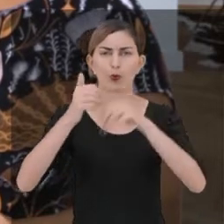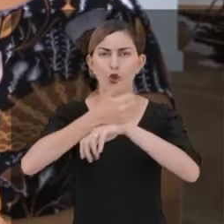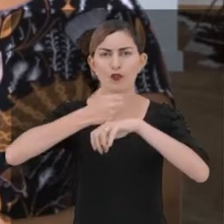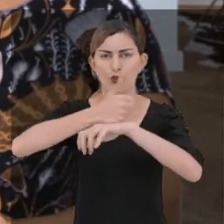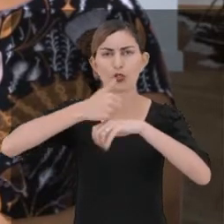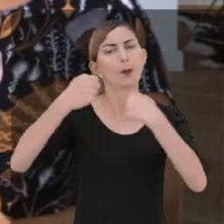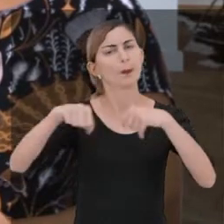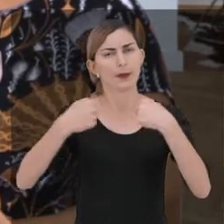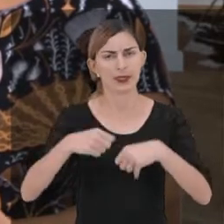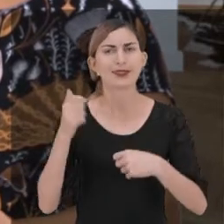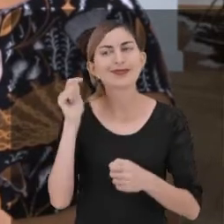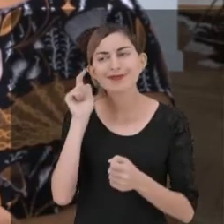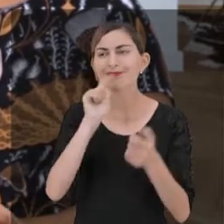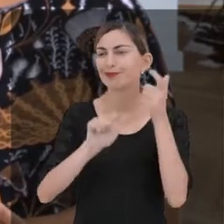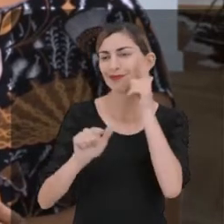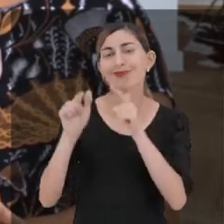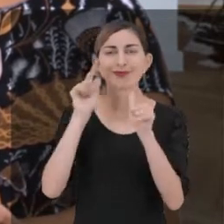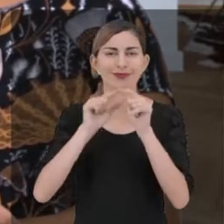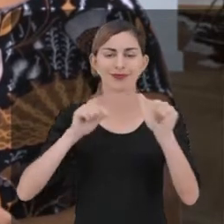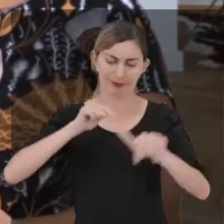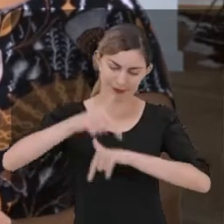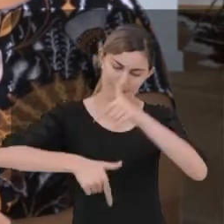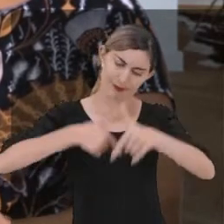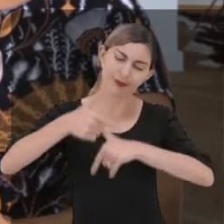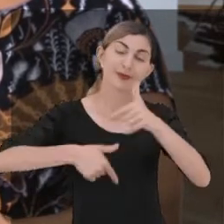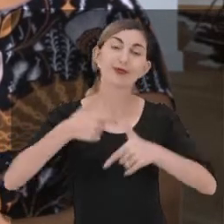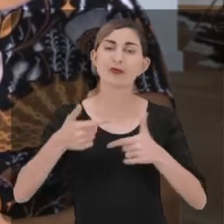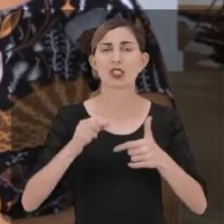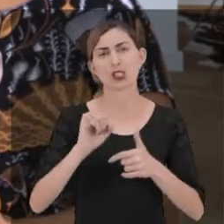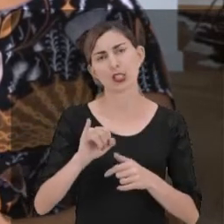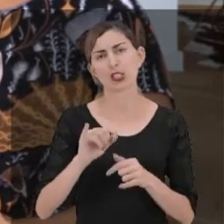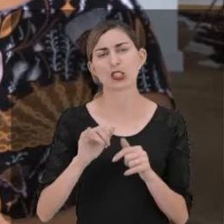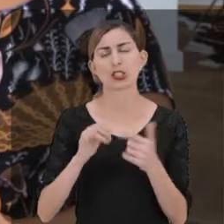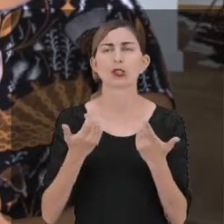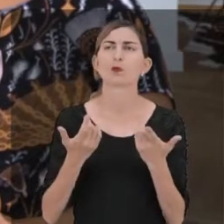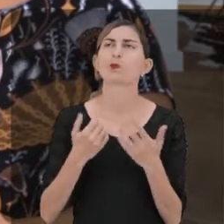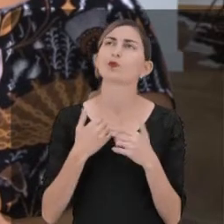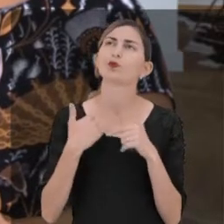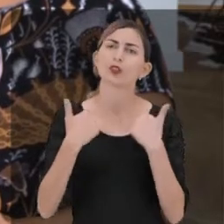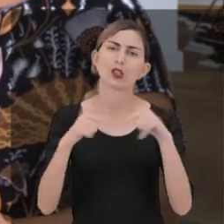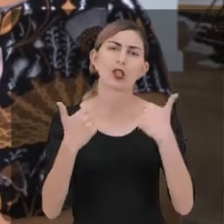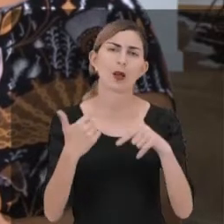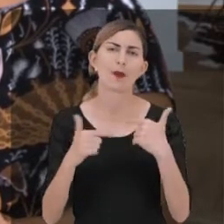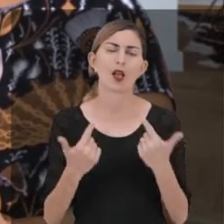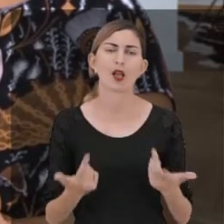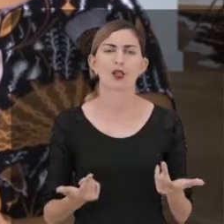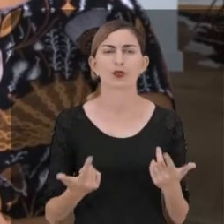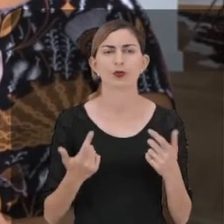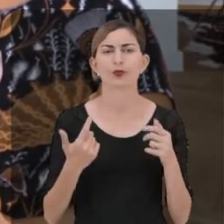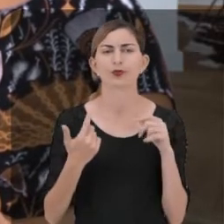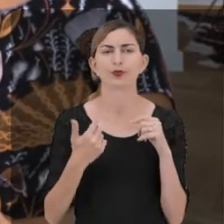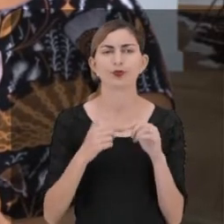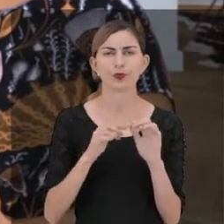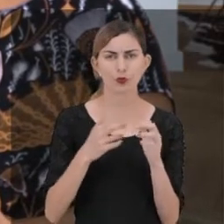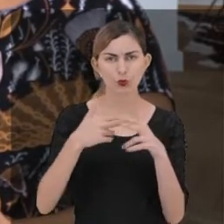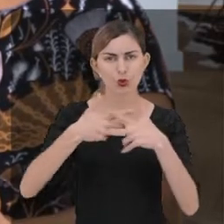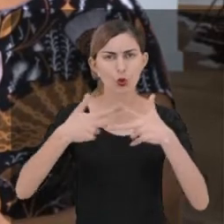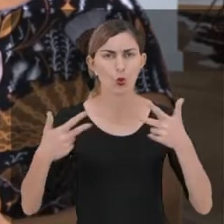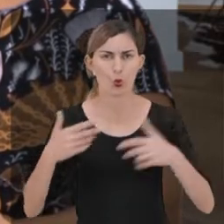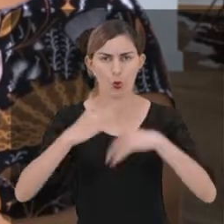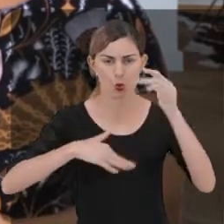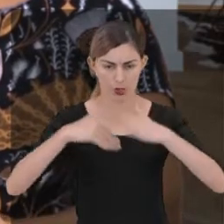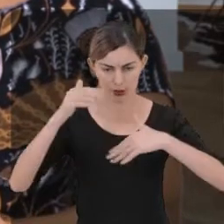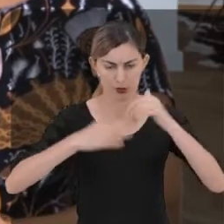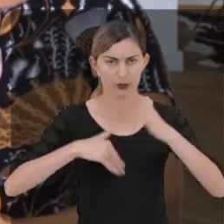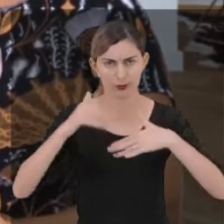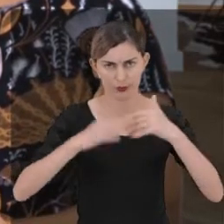uma recompensa do serviço prestado, seja ele prestado em termos de